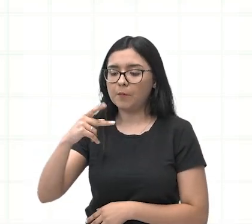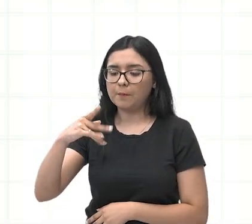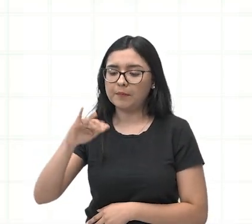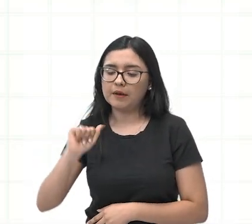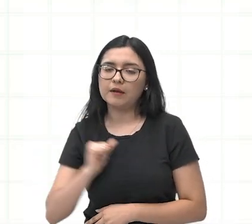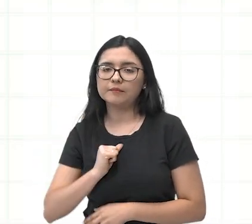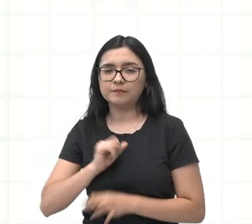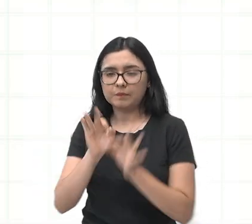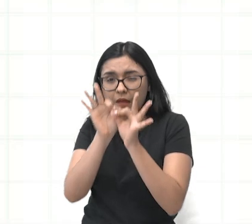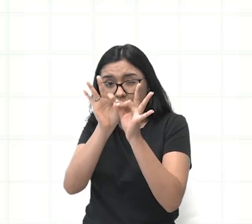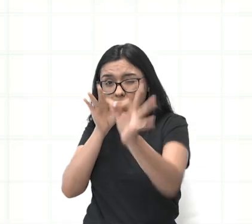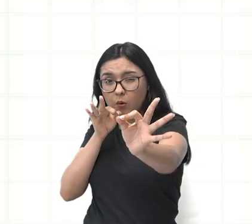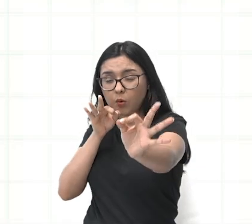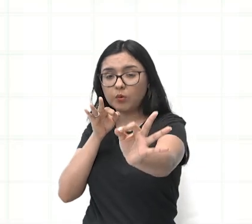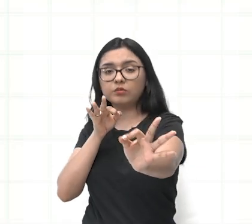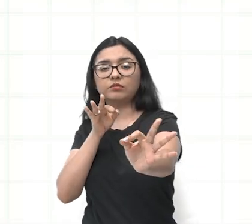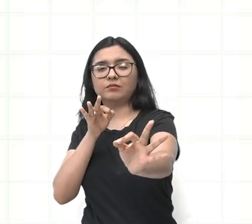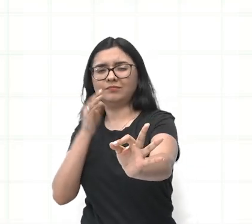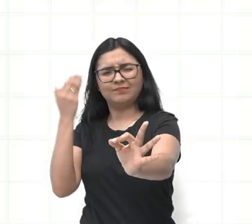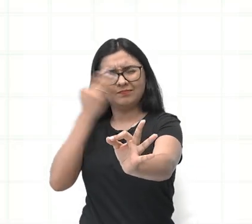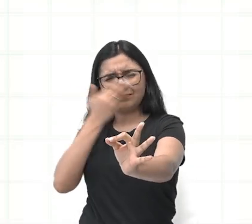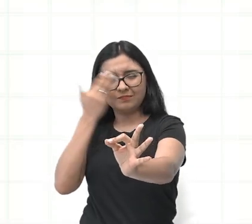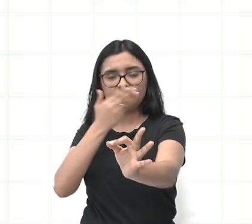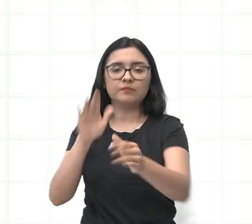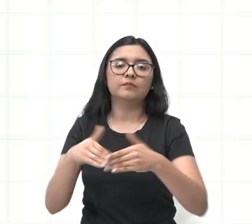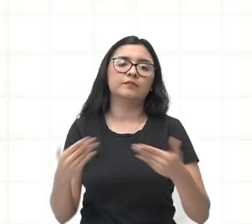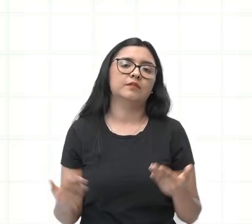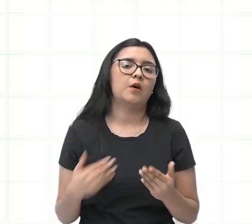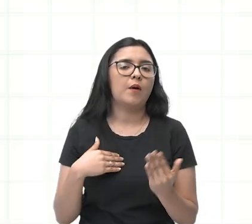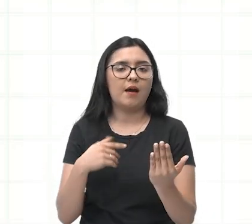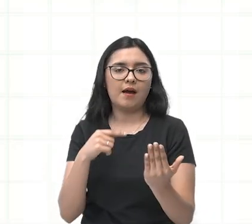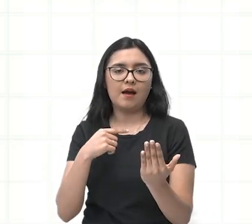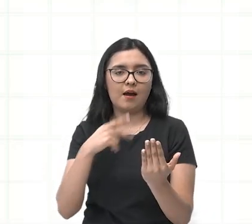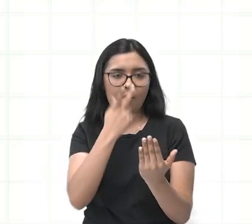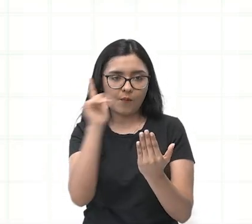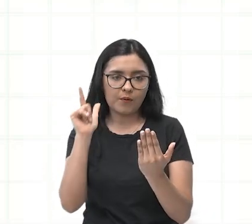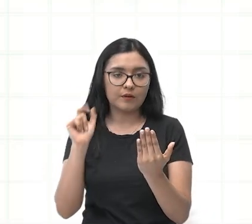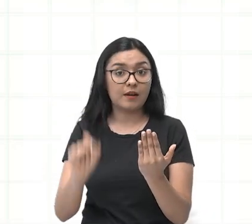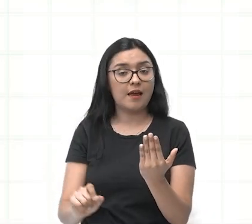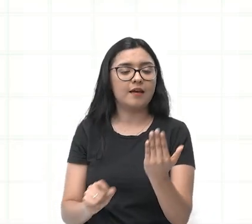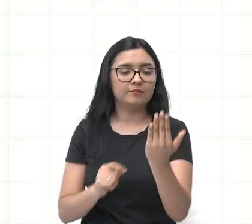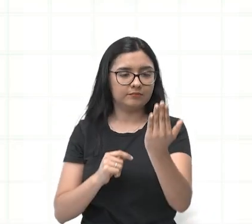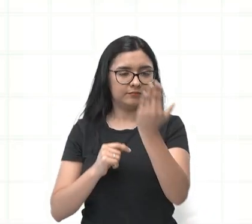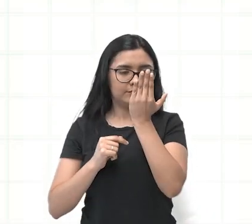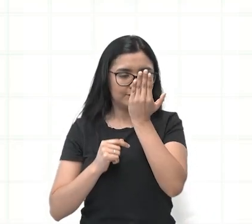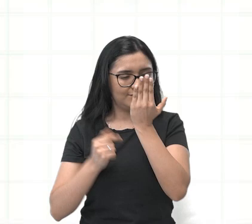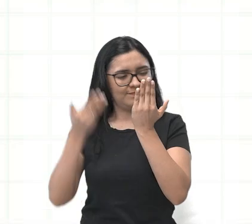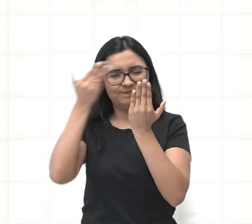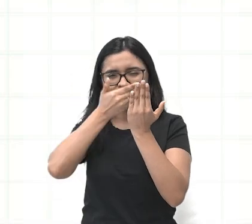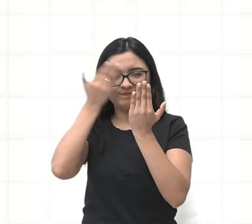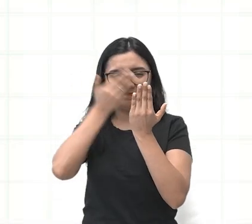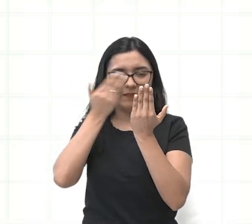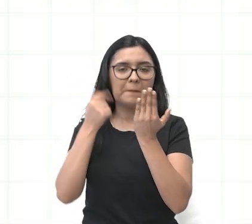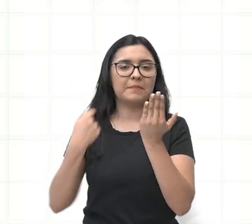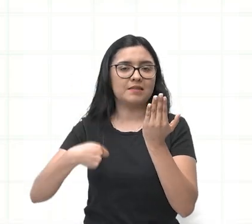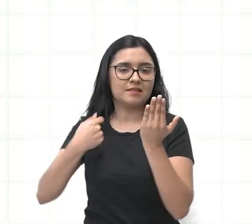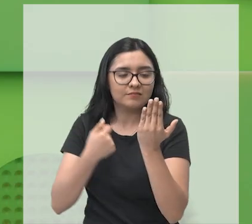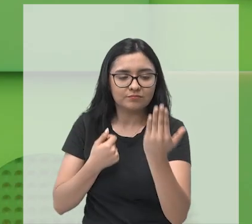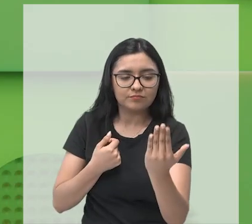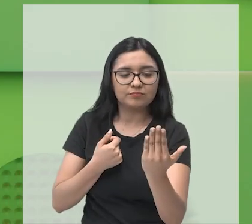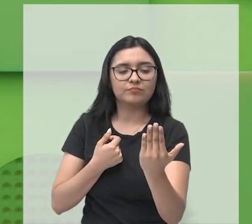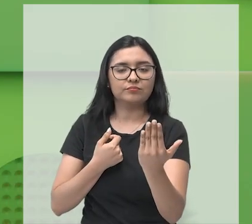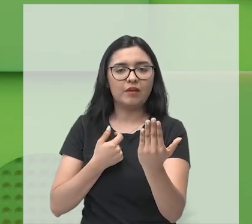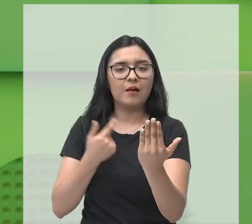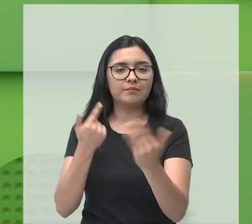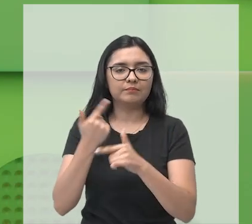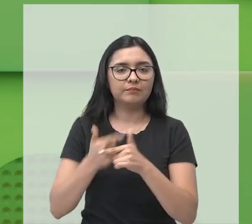você observa à distância, a hipermetropia já é o inverso. É quando você observa coisas muito próximas que você vai ter esse